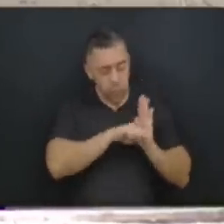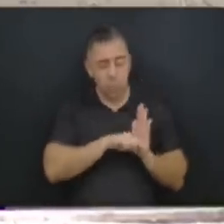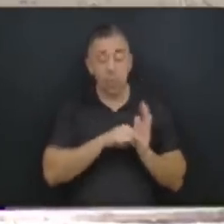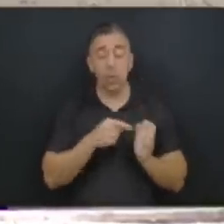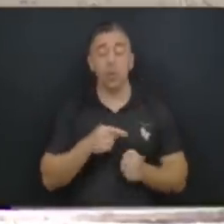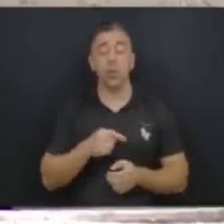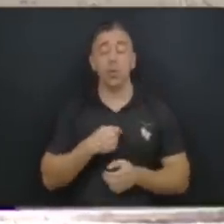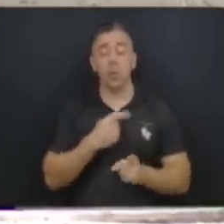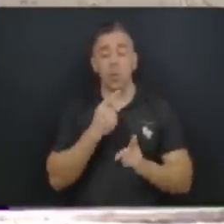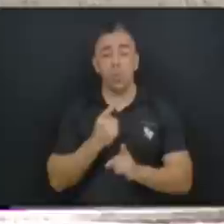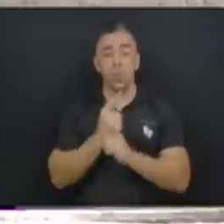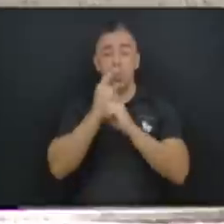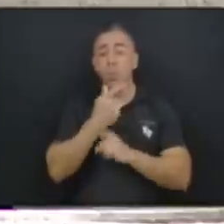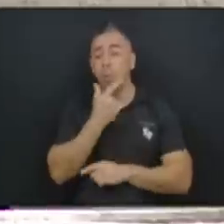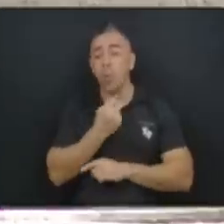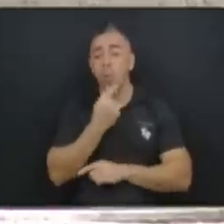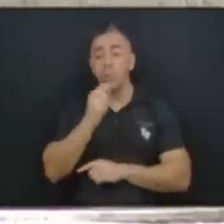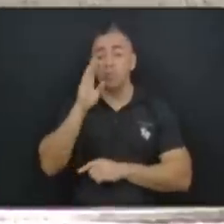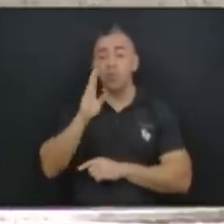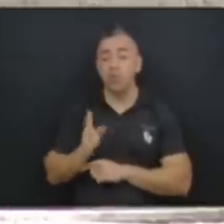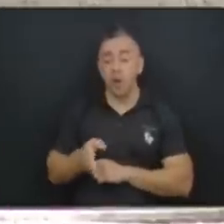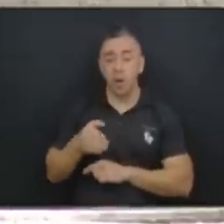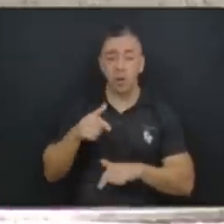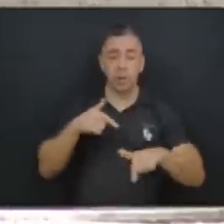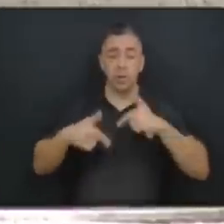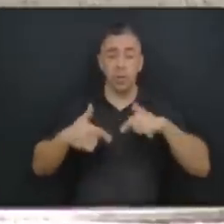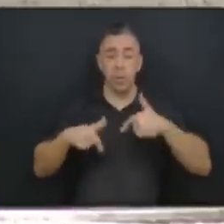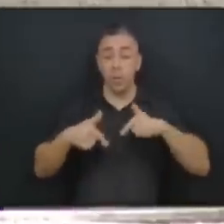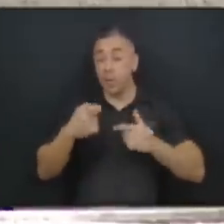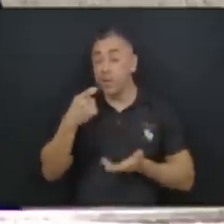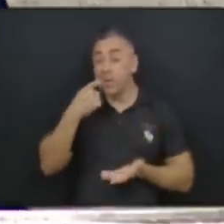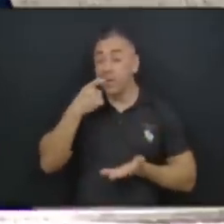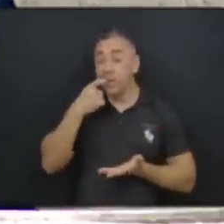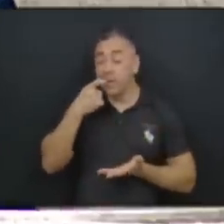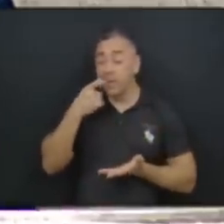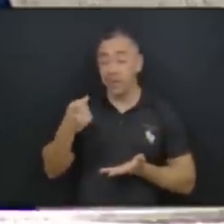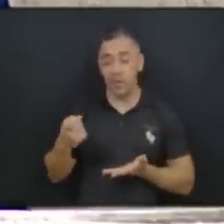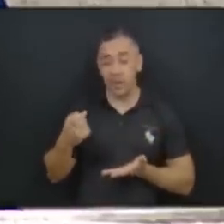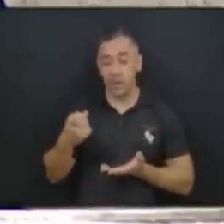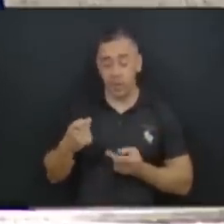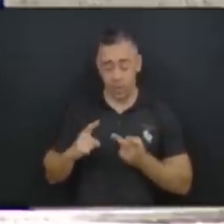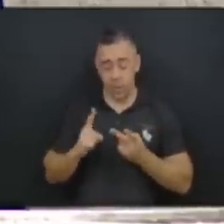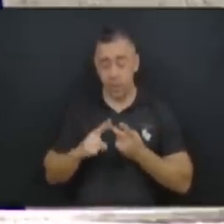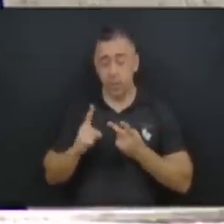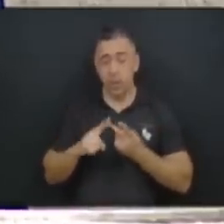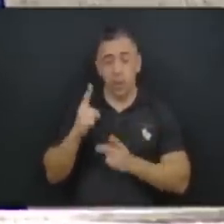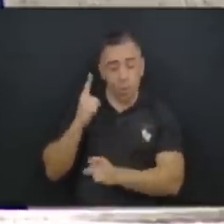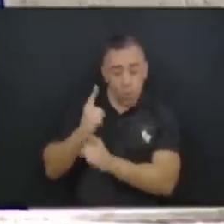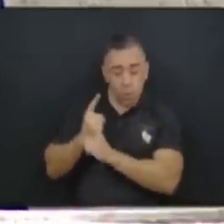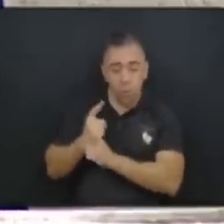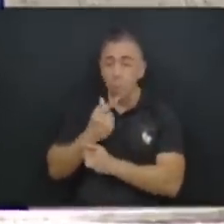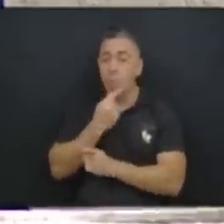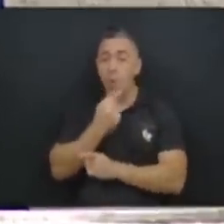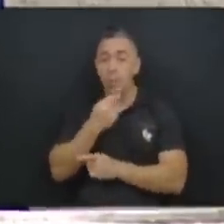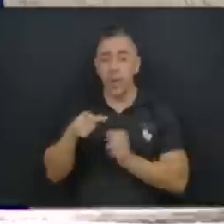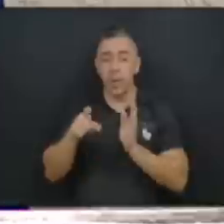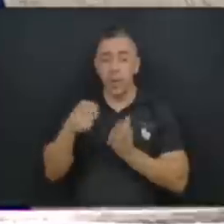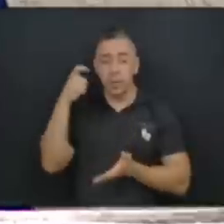um senhor que já foi dentista e encontramos um médico um médico